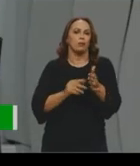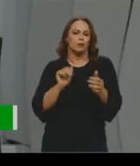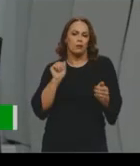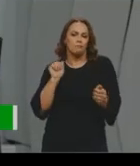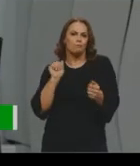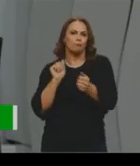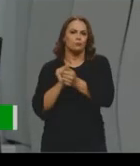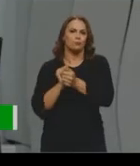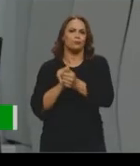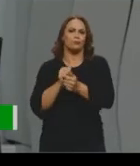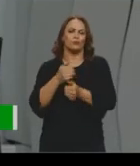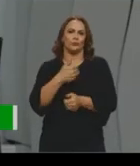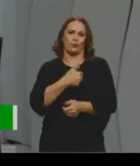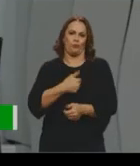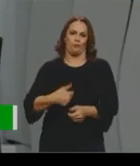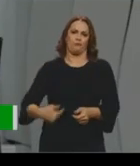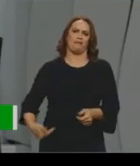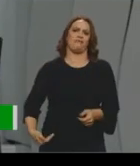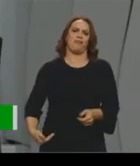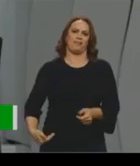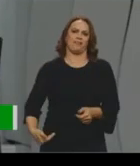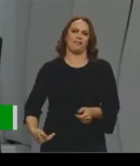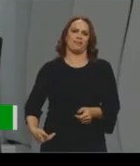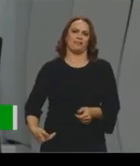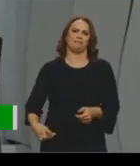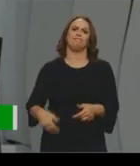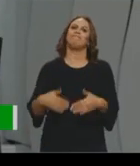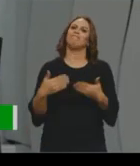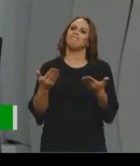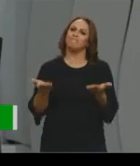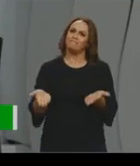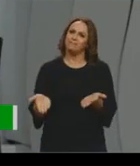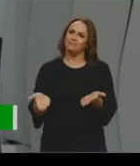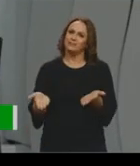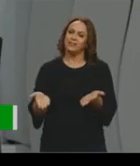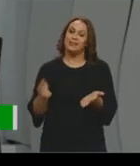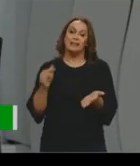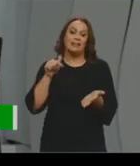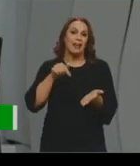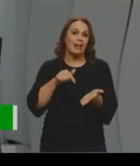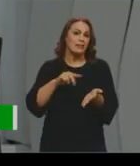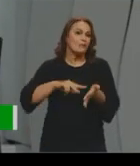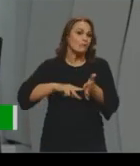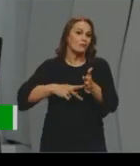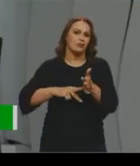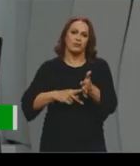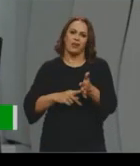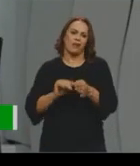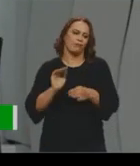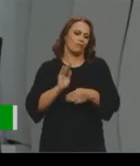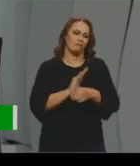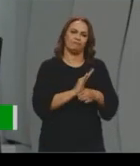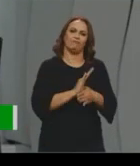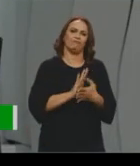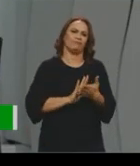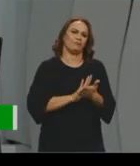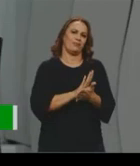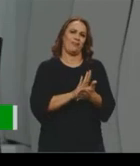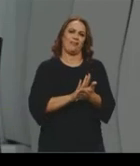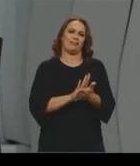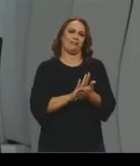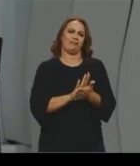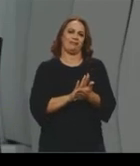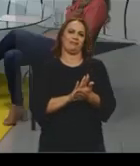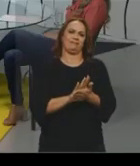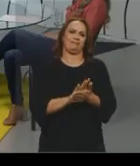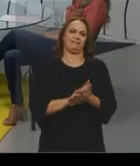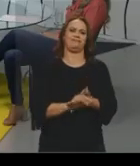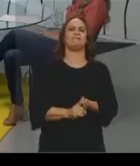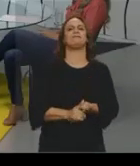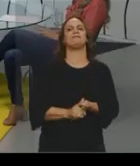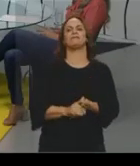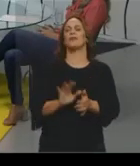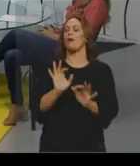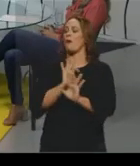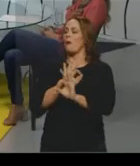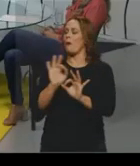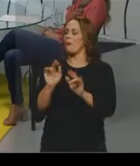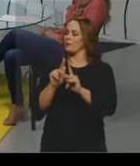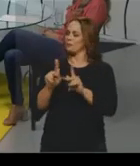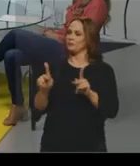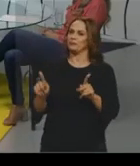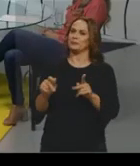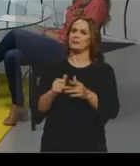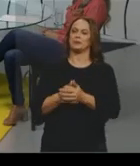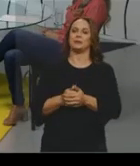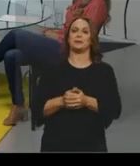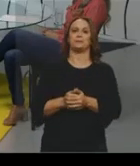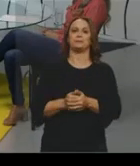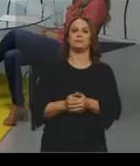jogada que não atende nem um pouco ao que um sindicato deveria se prestar a fazer. Excelente, professora Viviane. A